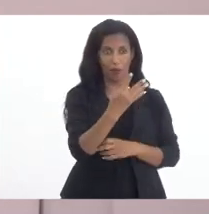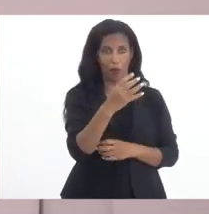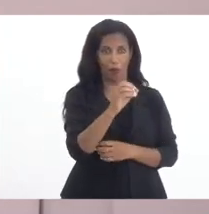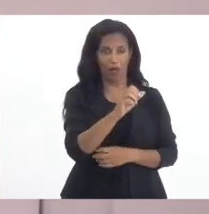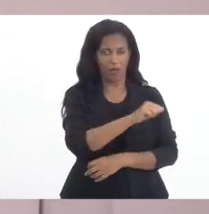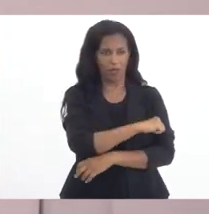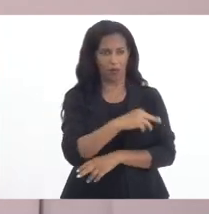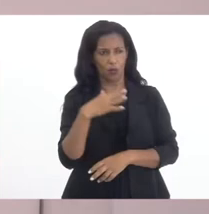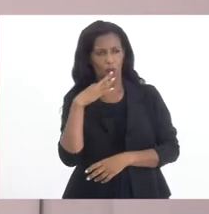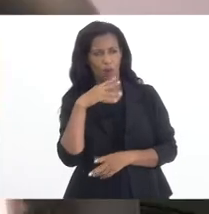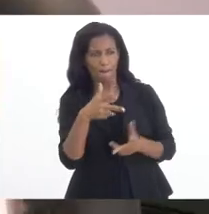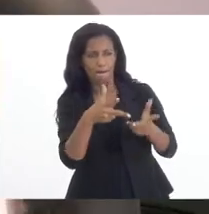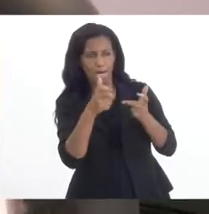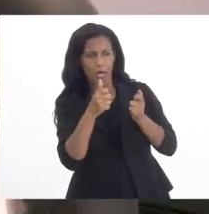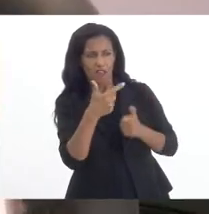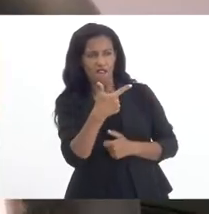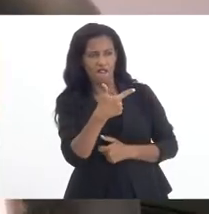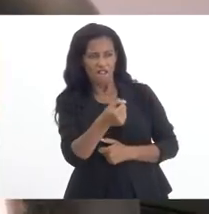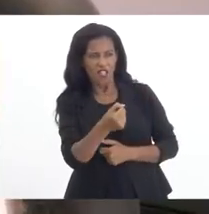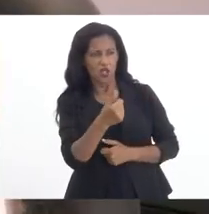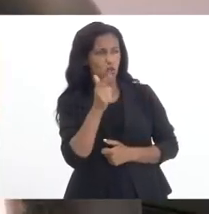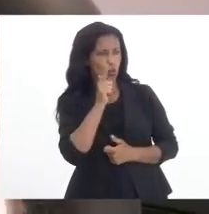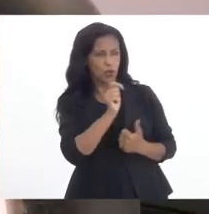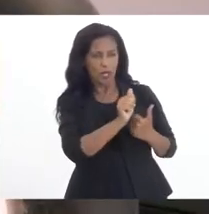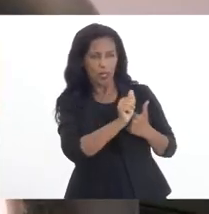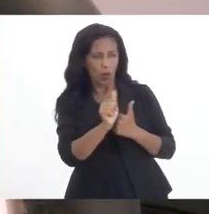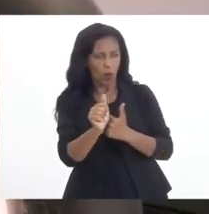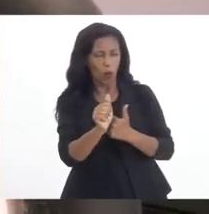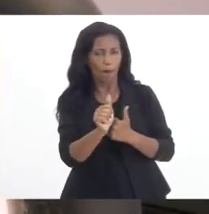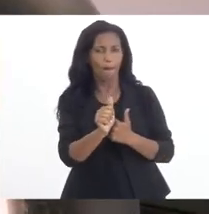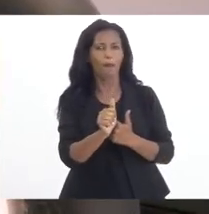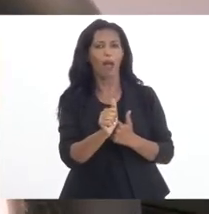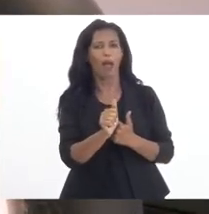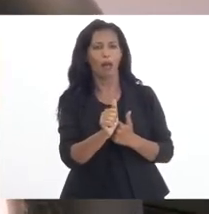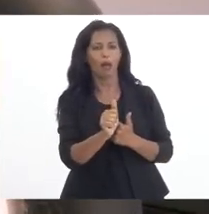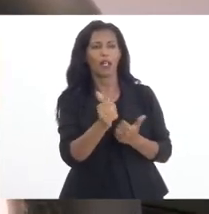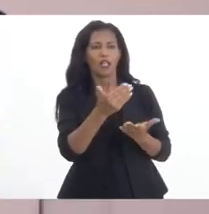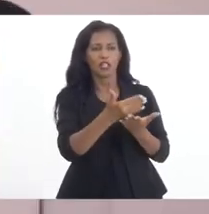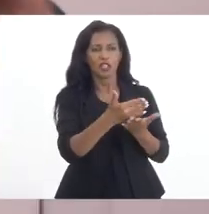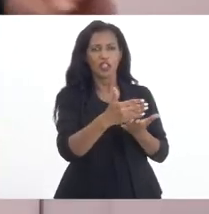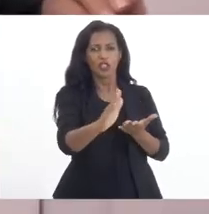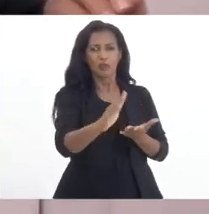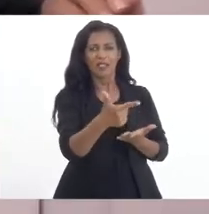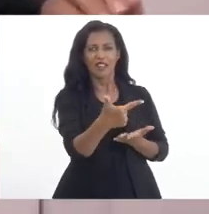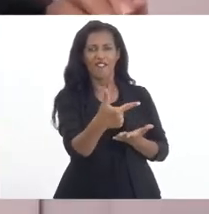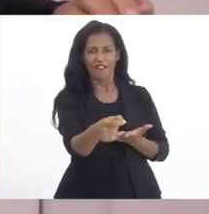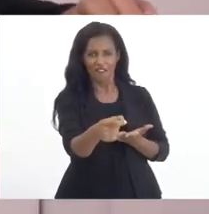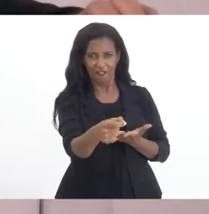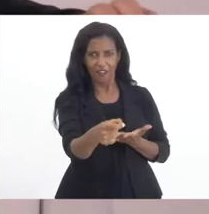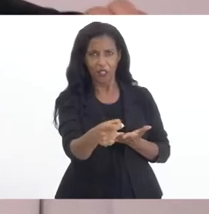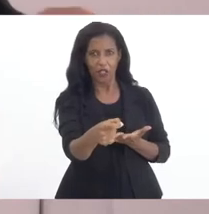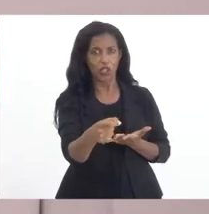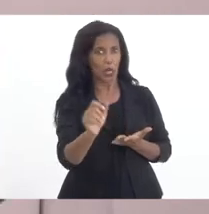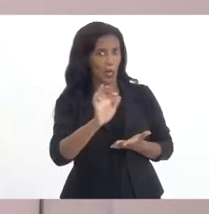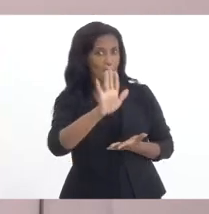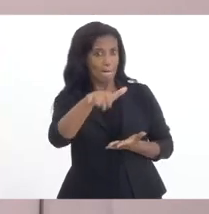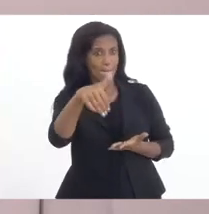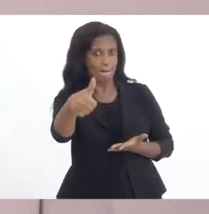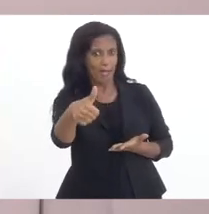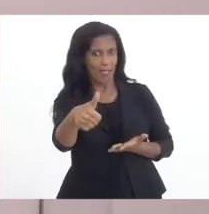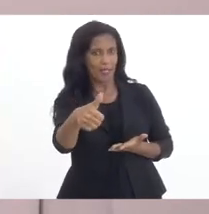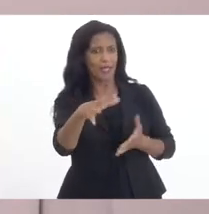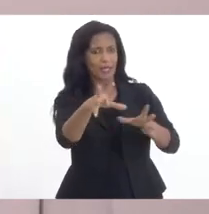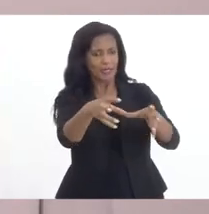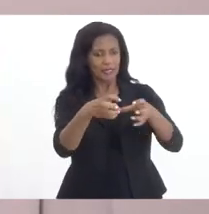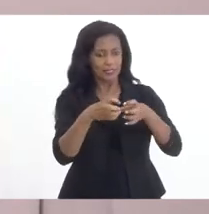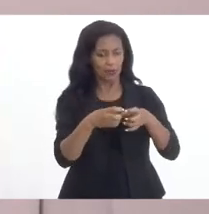alunos e percebia que 20 não conseguiram acompanhar o ritmo, dispensava os 20 que acompanharam bem,